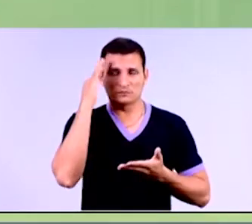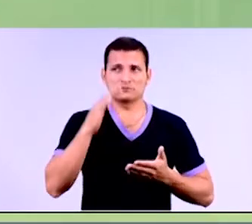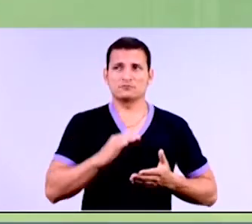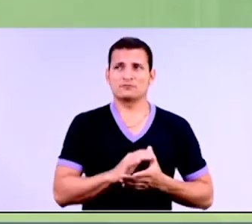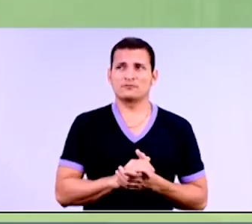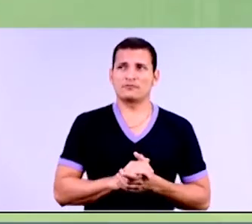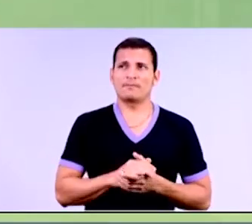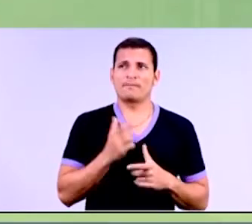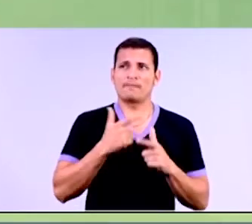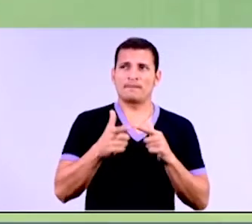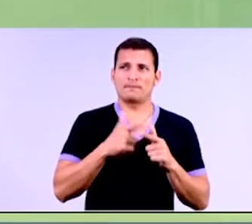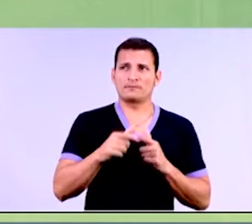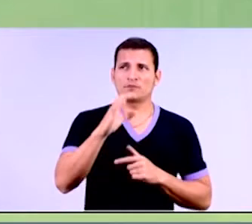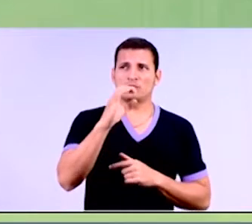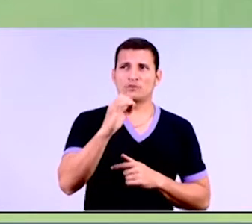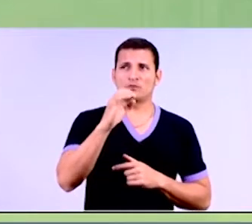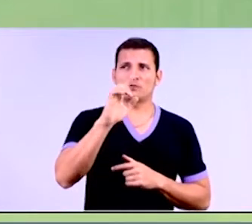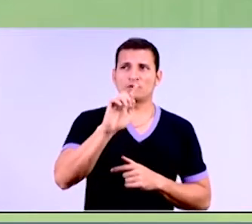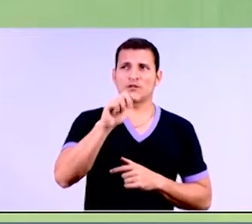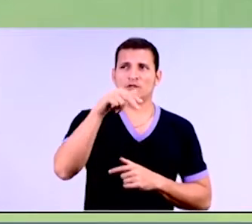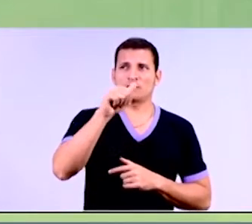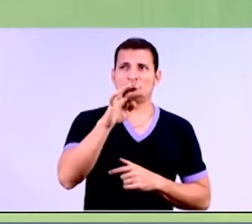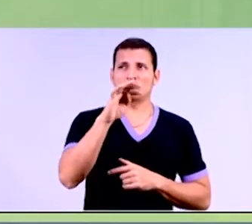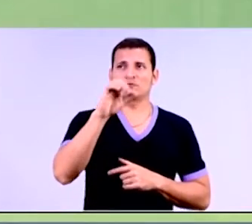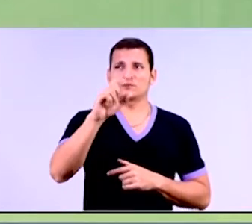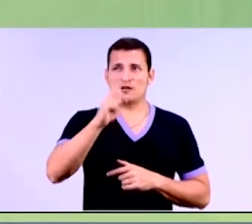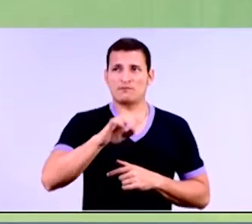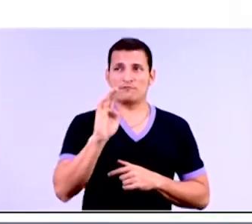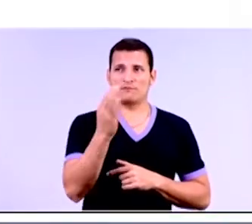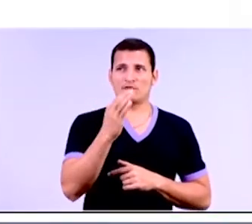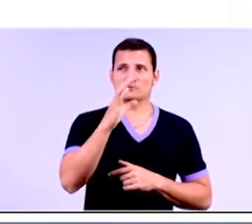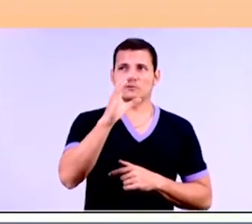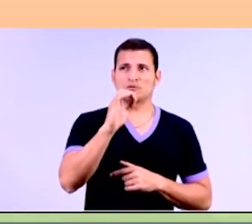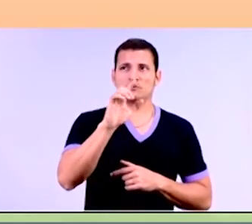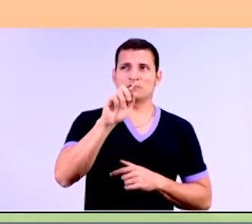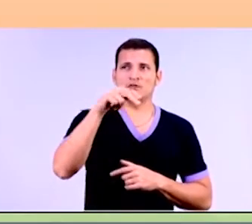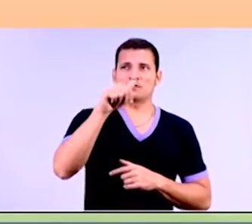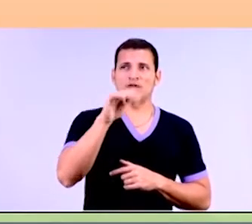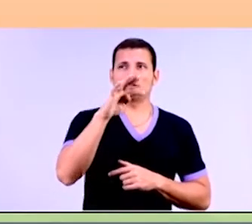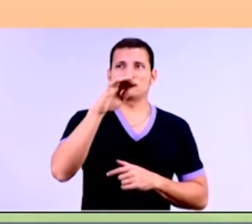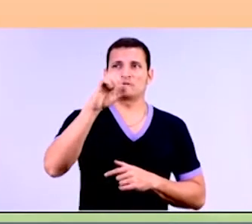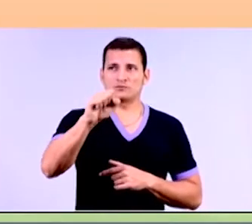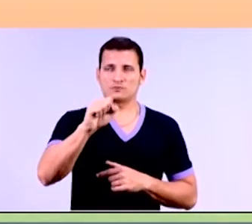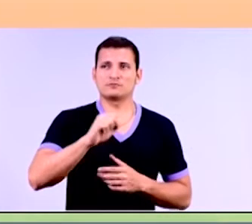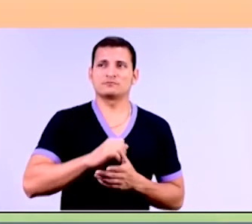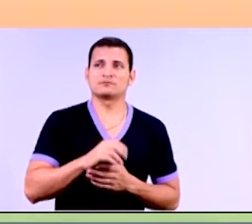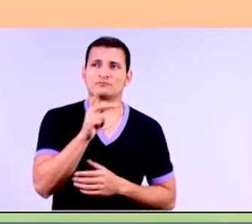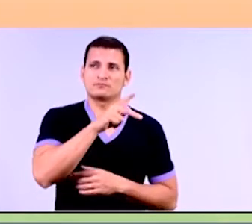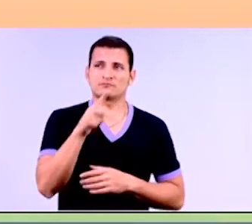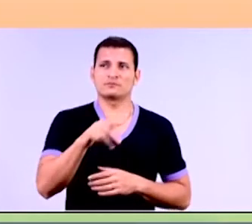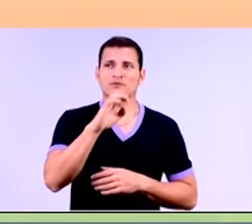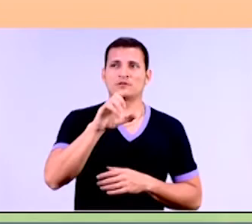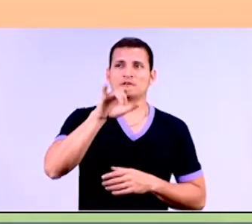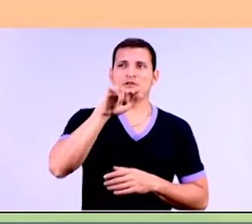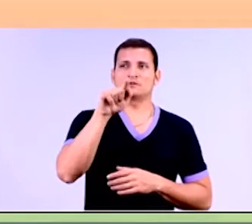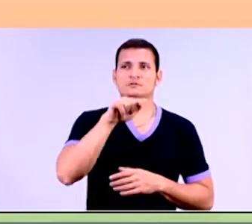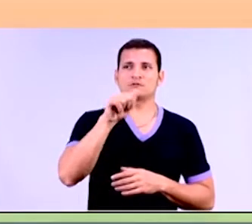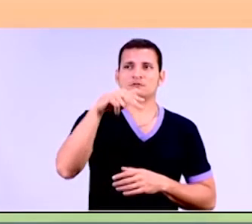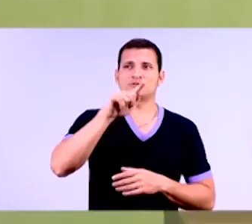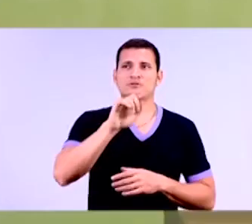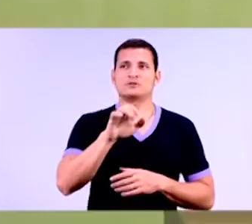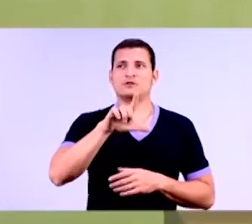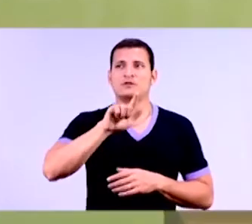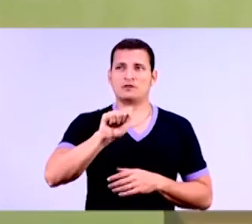O problema dos cognatos são os falsos cognatos, que a professora Elisângela aqui, né, já